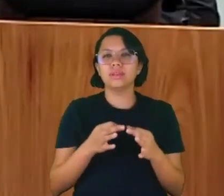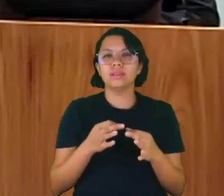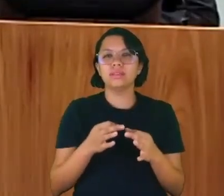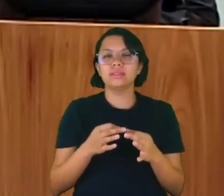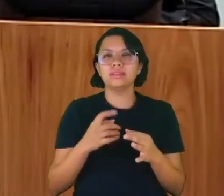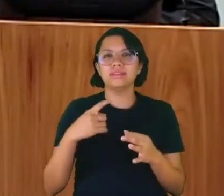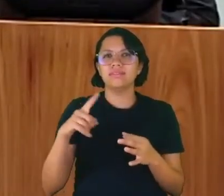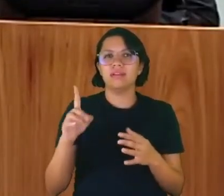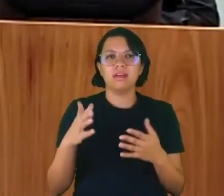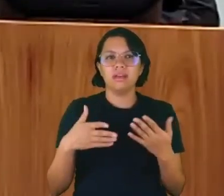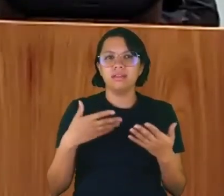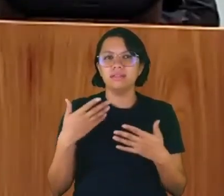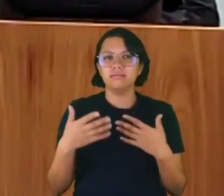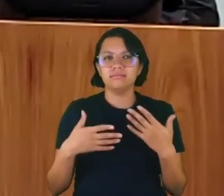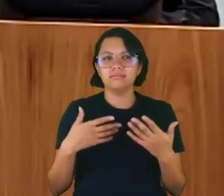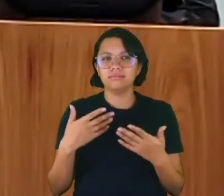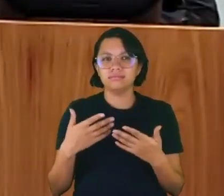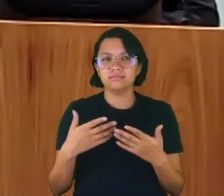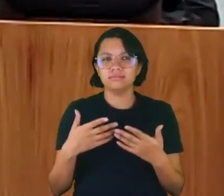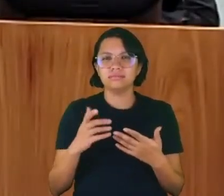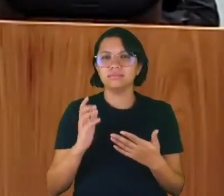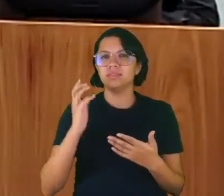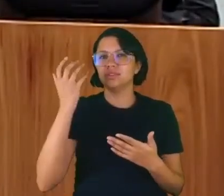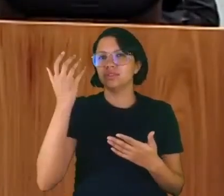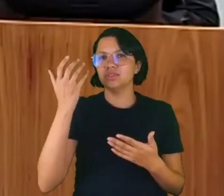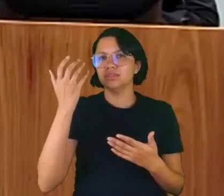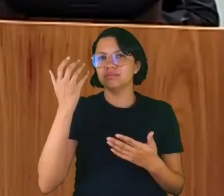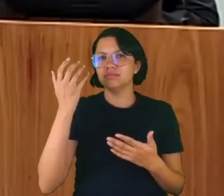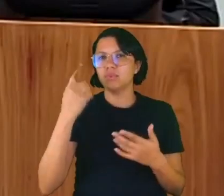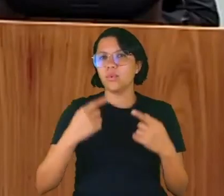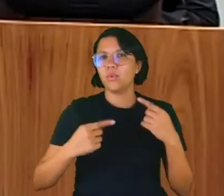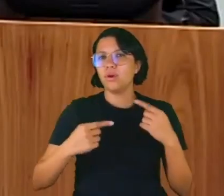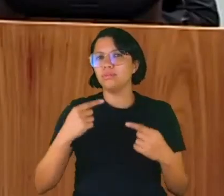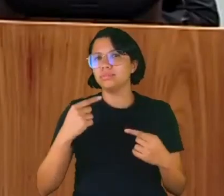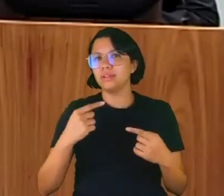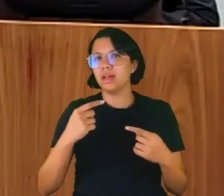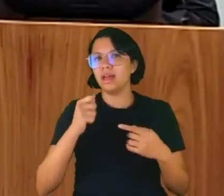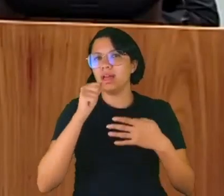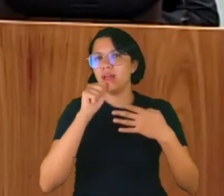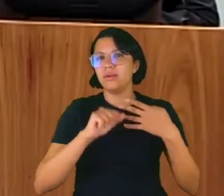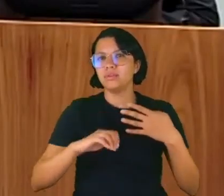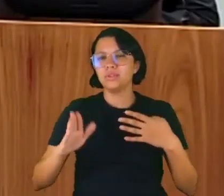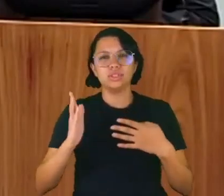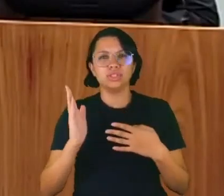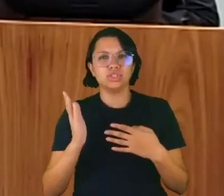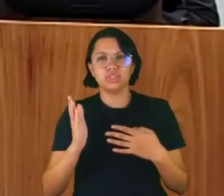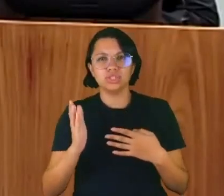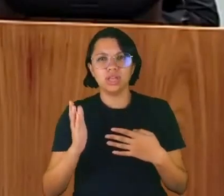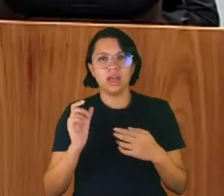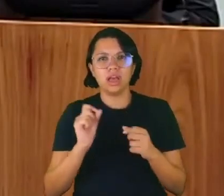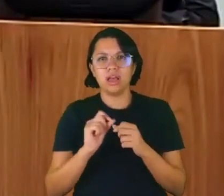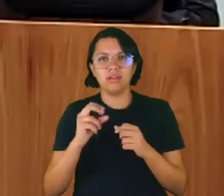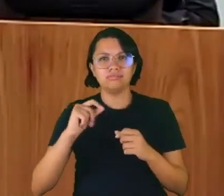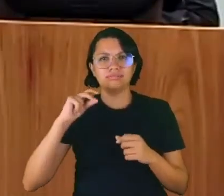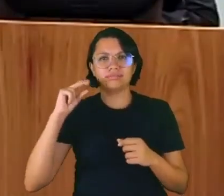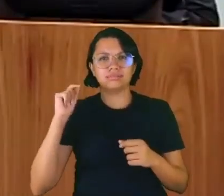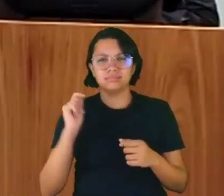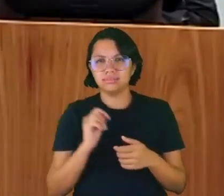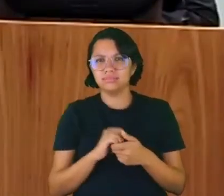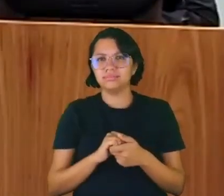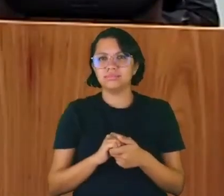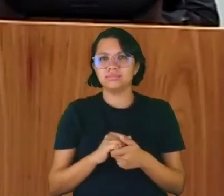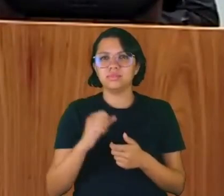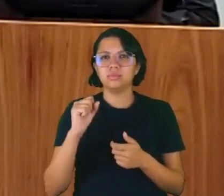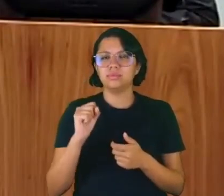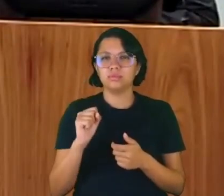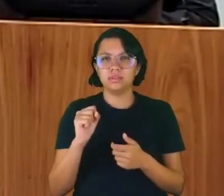vai dar uma decisão contrária à jurisprudência já consolidada do Supremo Tribunal Federal, do Pleno do Supremo